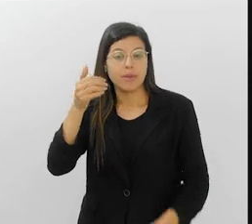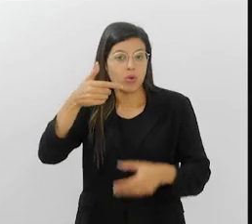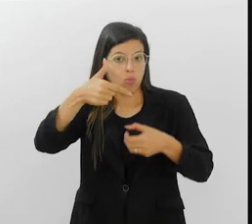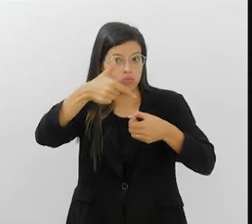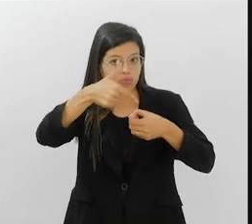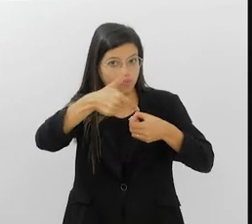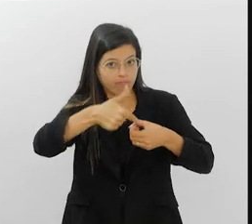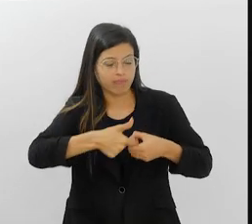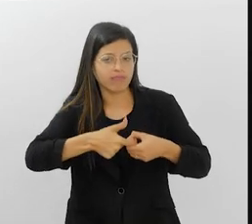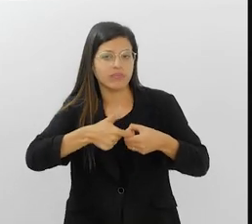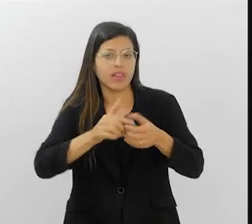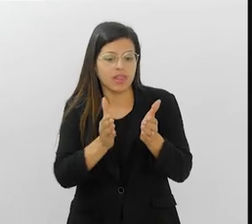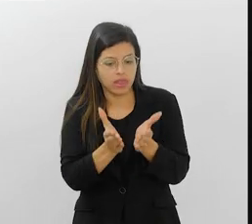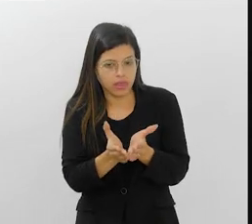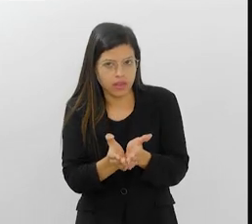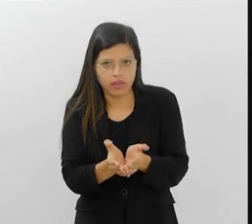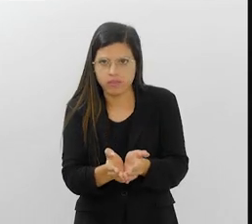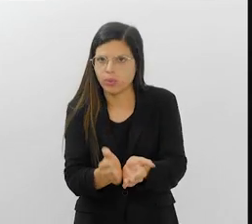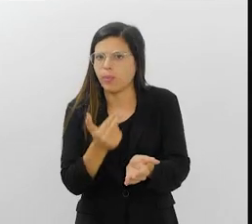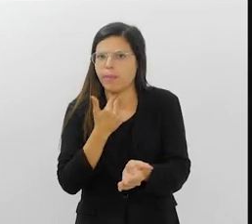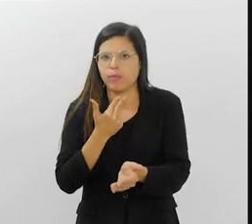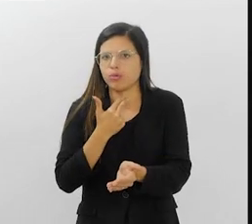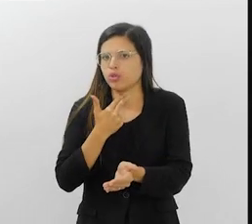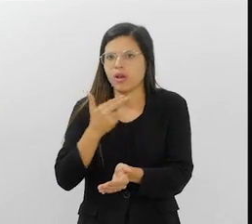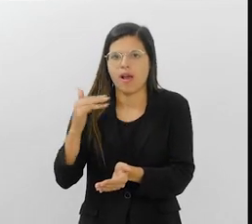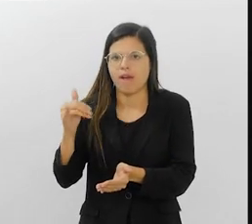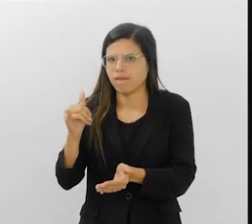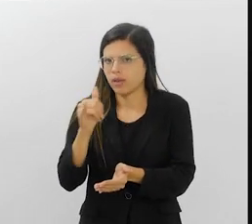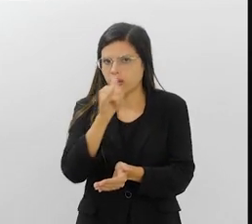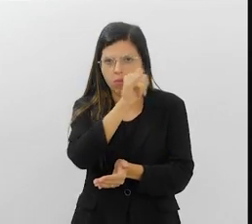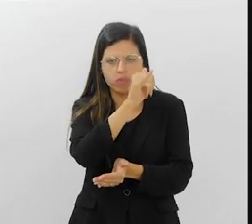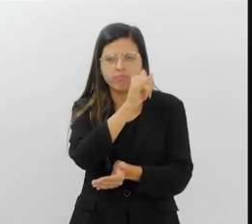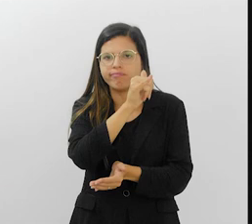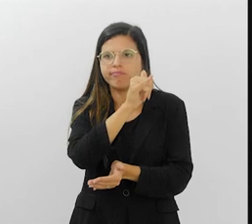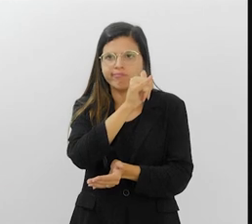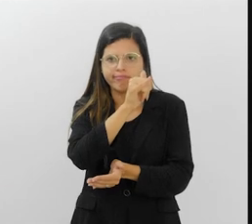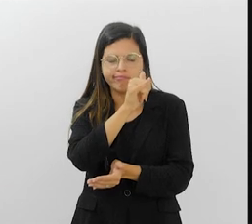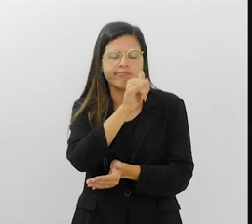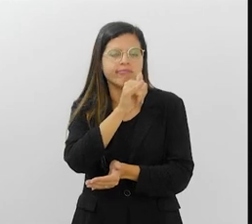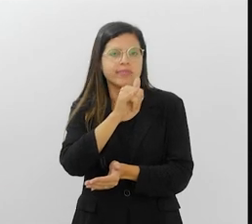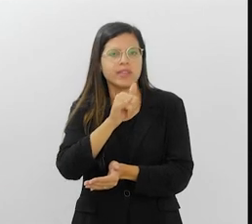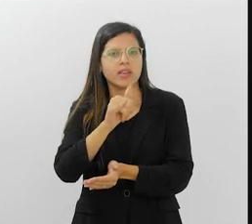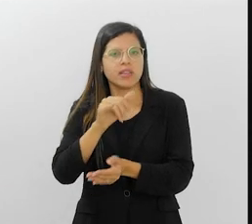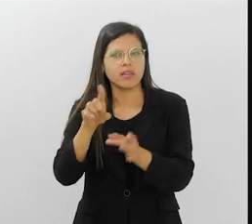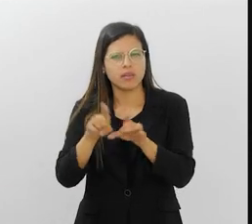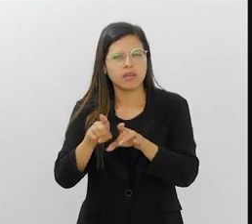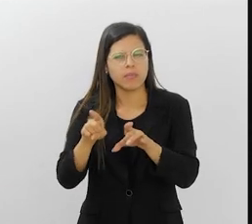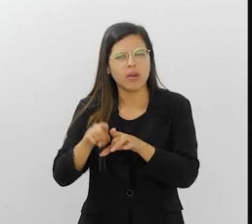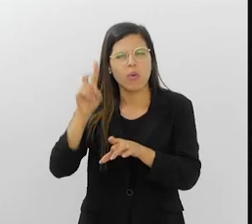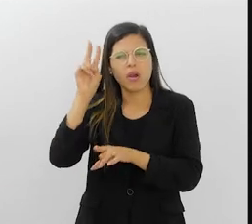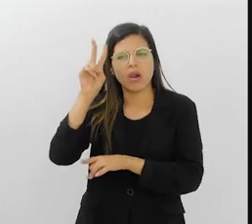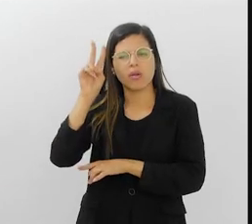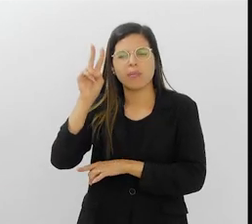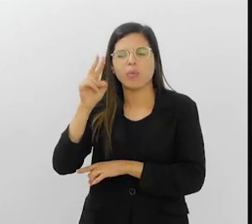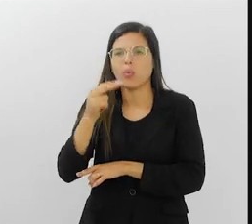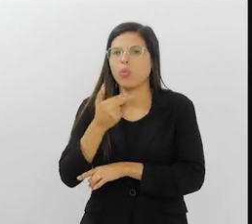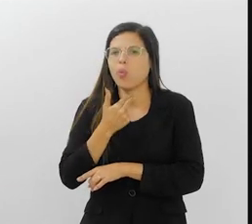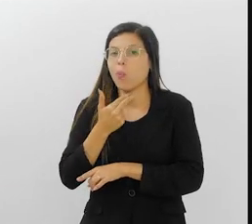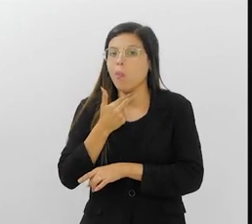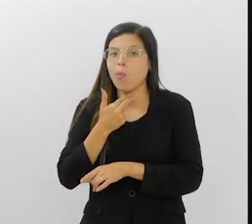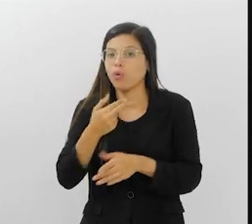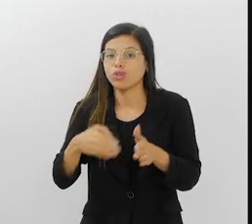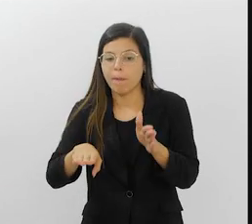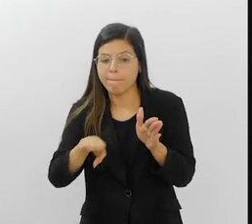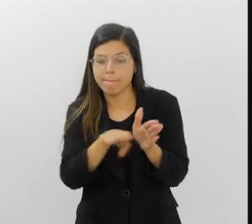o combustível veio de navio, que não podia vir de avião, e, se não me falha a memória, ele não